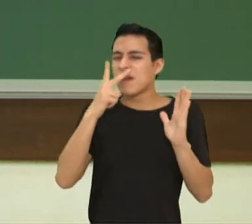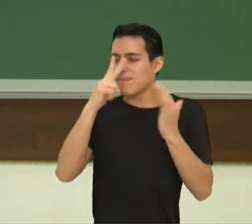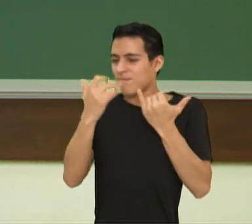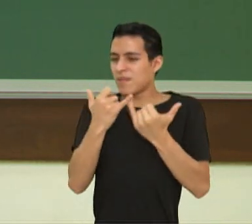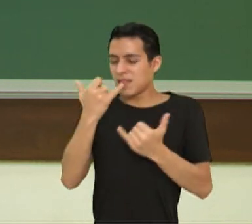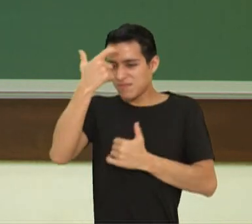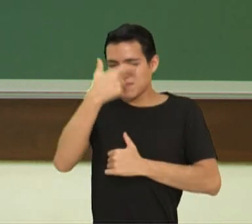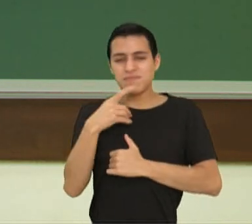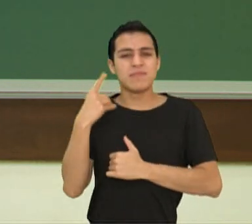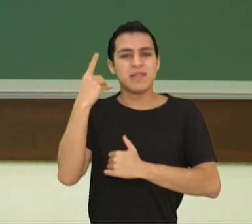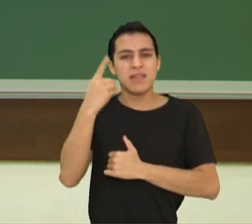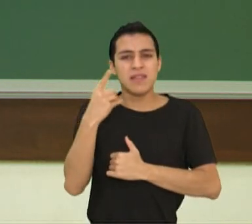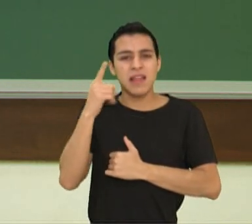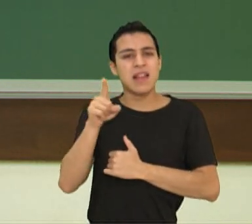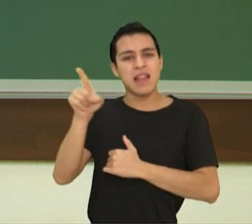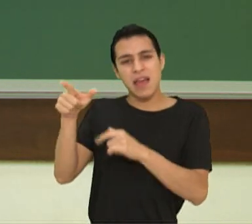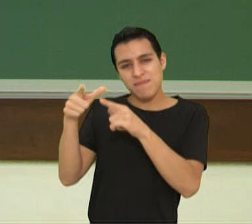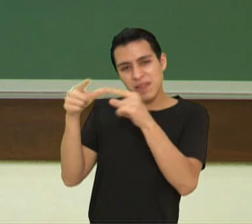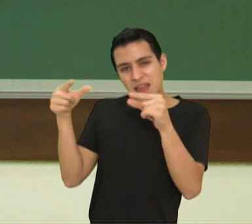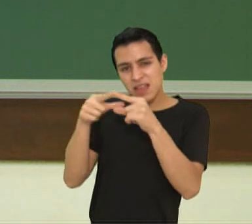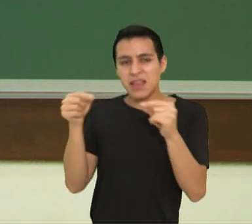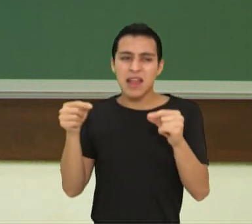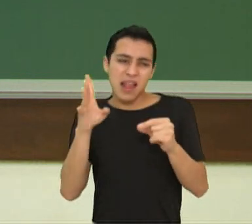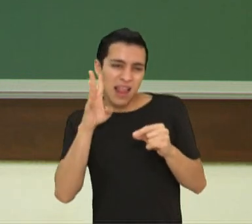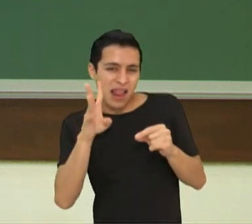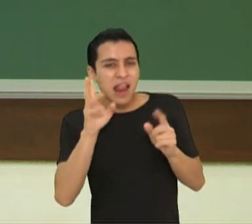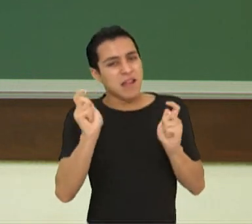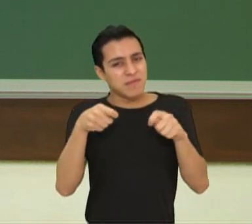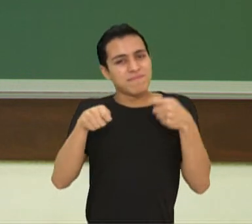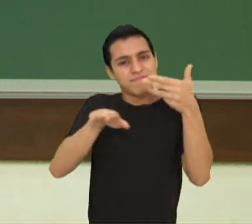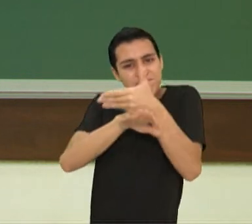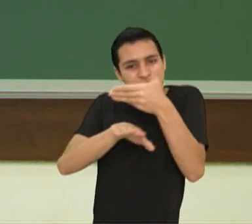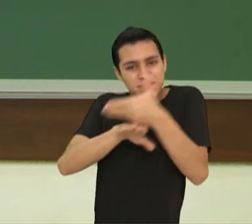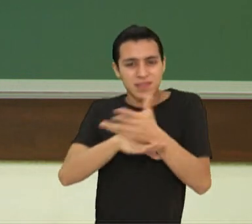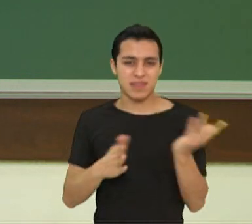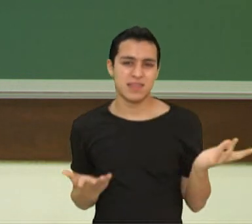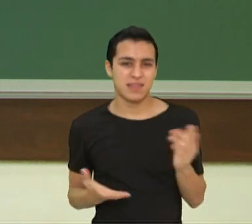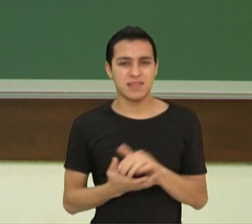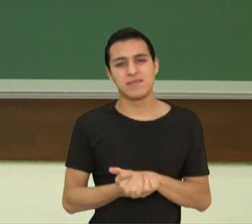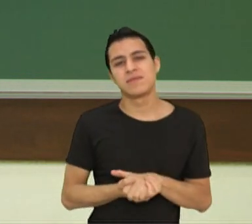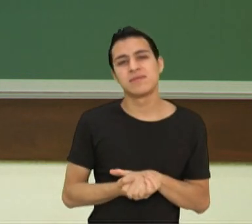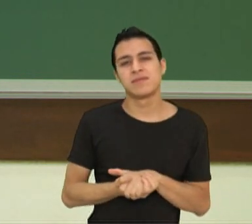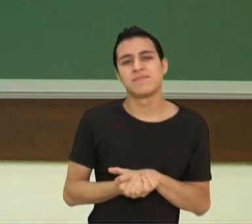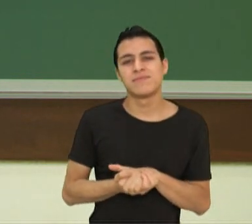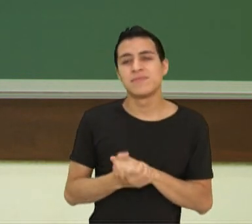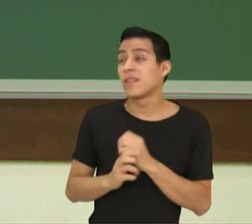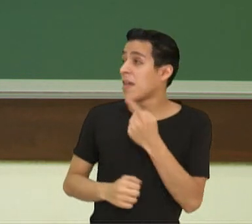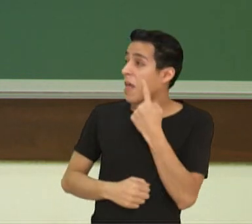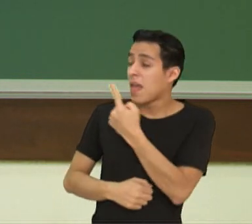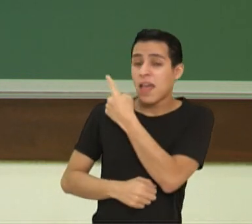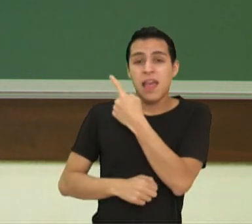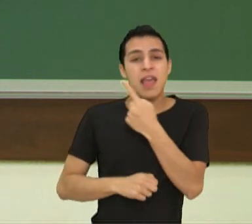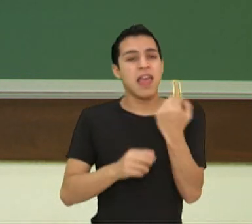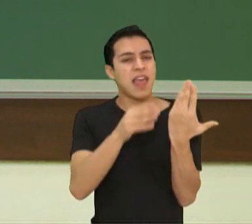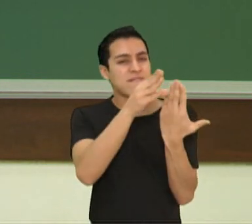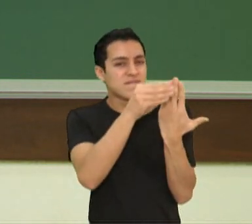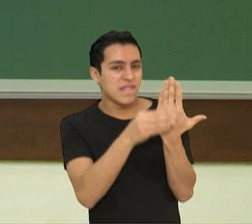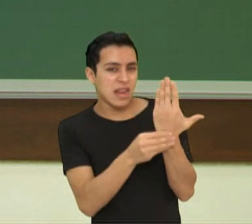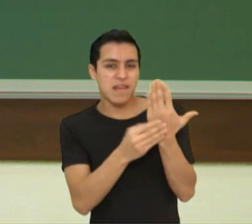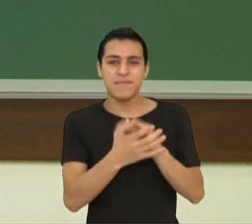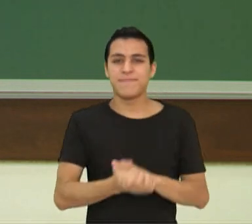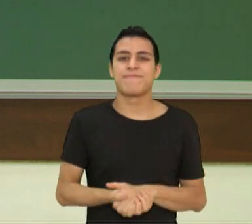federal lá em Brasília. Muito legalzinho, deem uma olhada. E é isso, aqui são as referências.